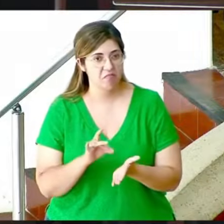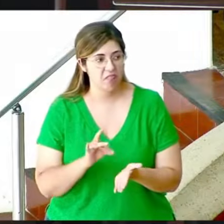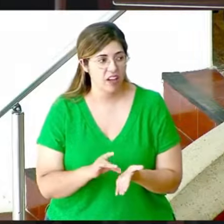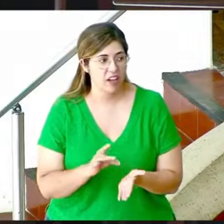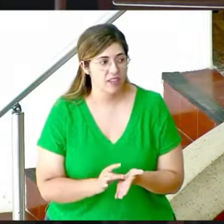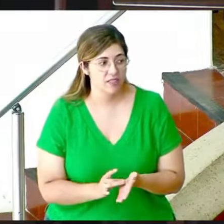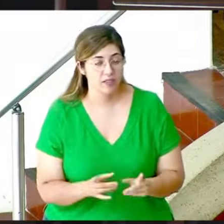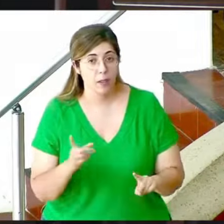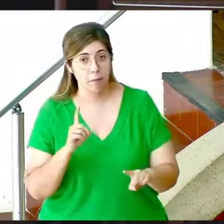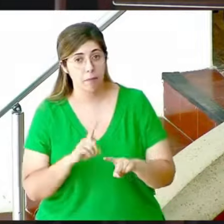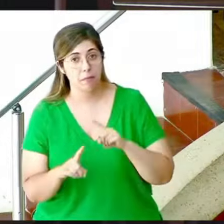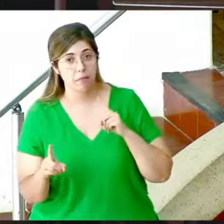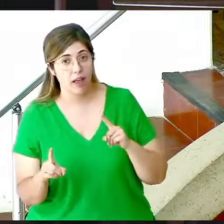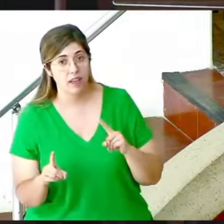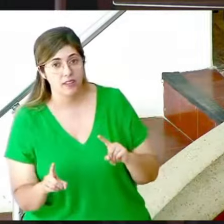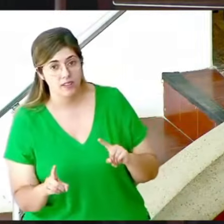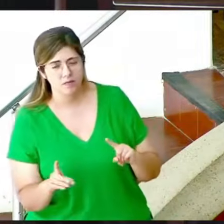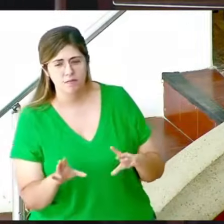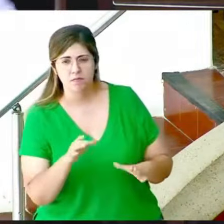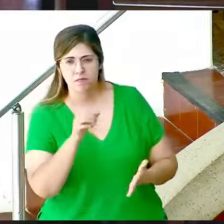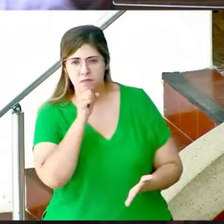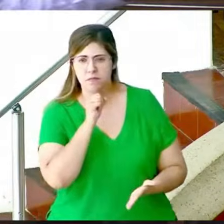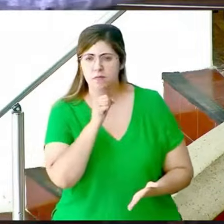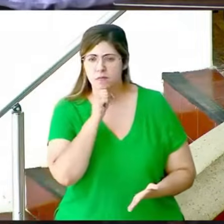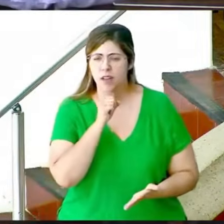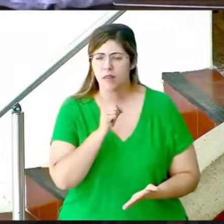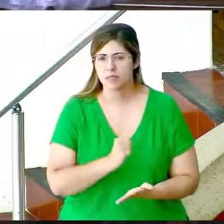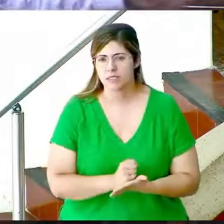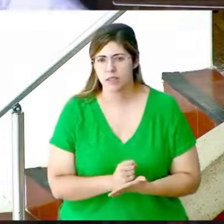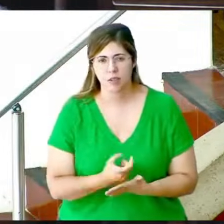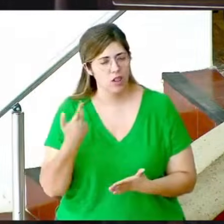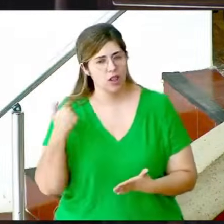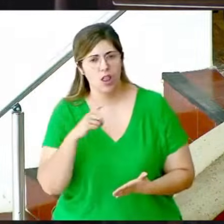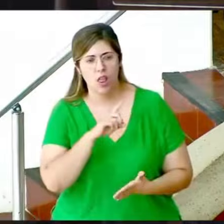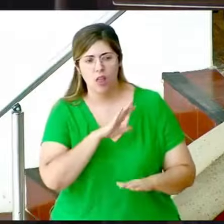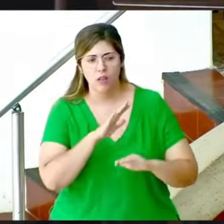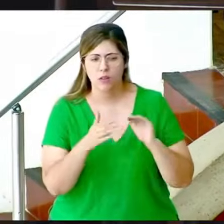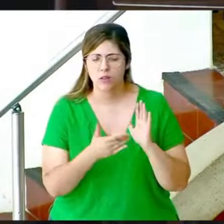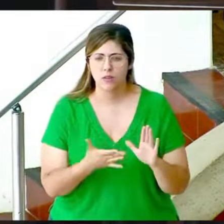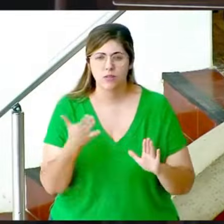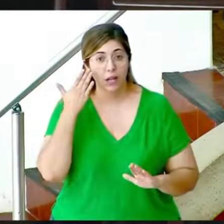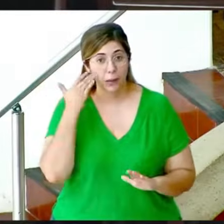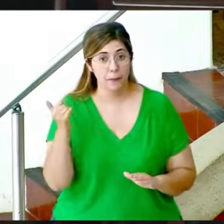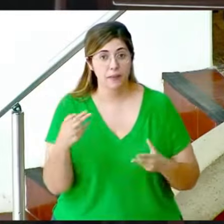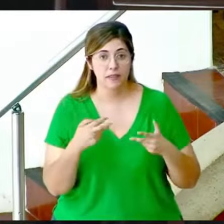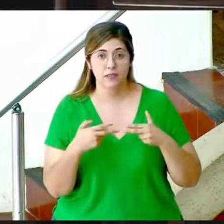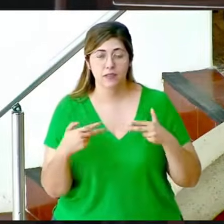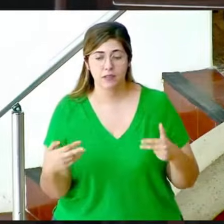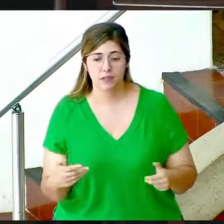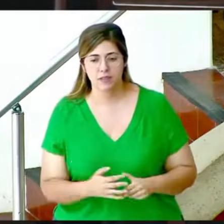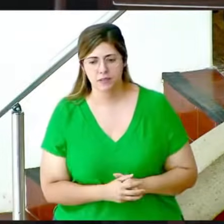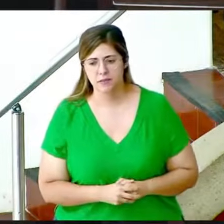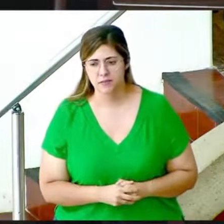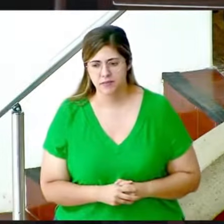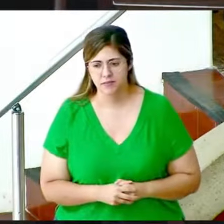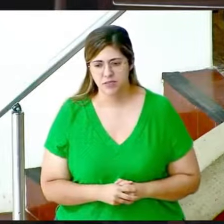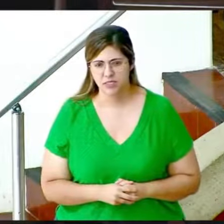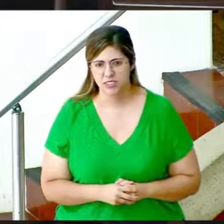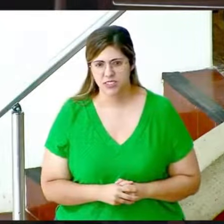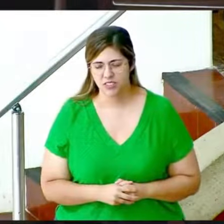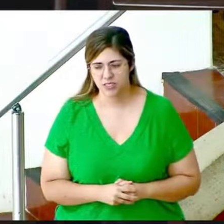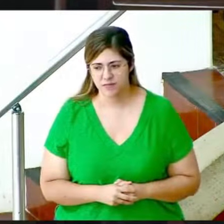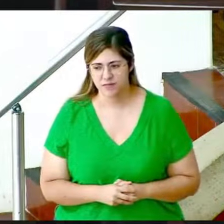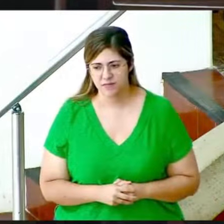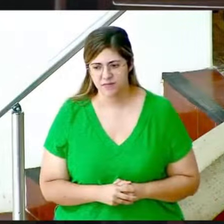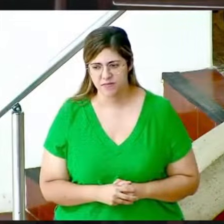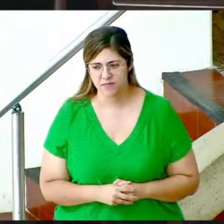Antigo Testamento. Em determinado momento Deus diz, é tudo muito bonito todos vocês aqui, mas posso dizer uma coisa? Tenho vontade de colocar 2 querubins na porta, para